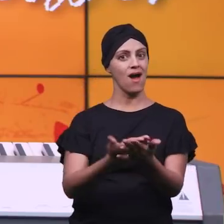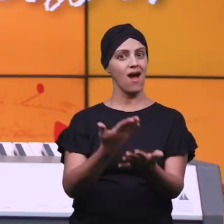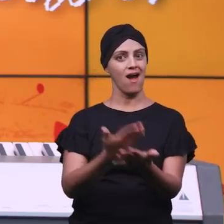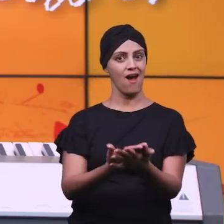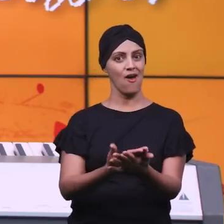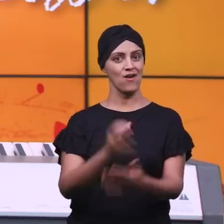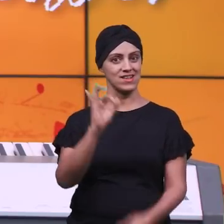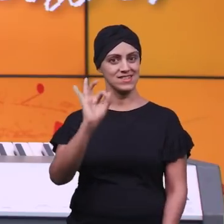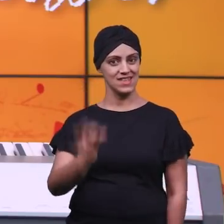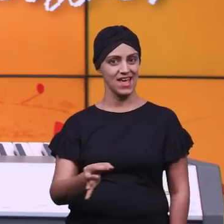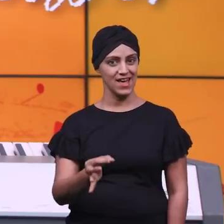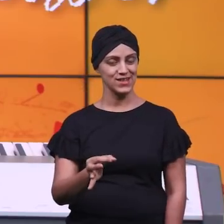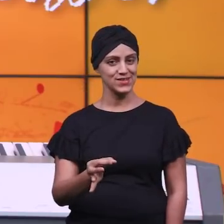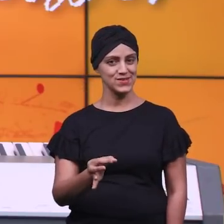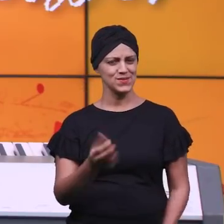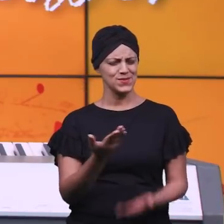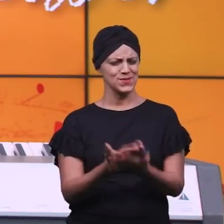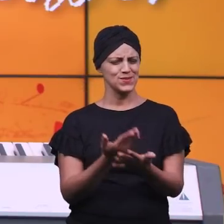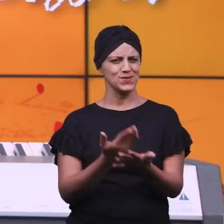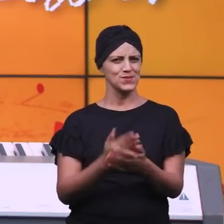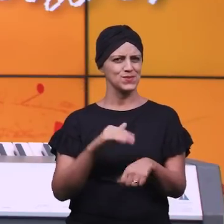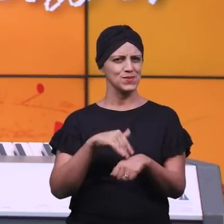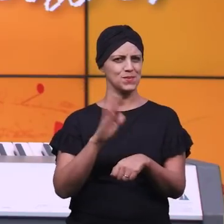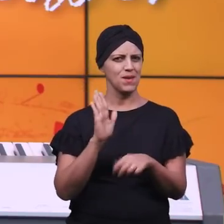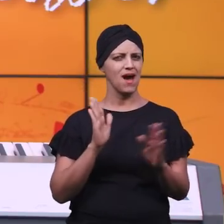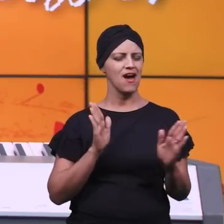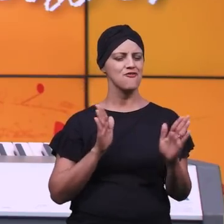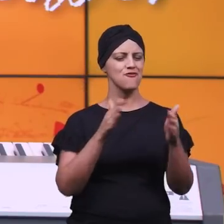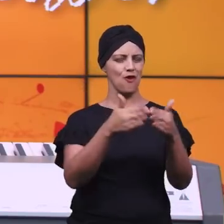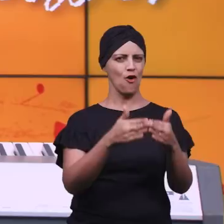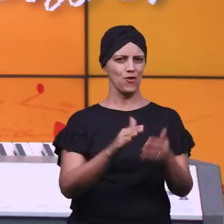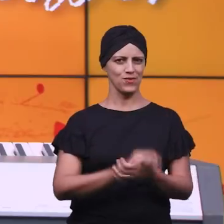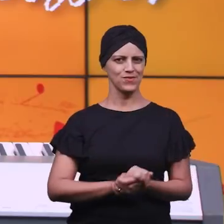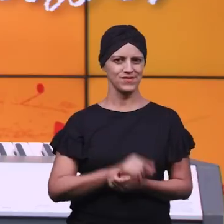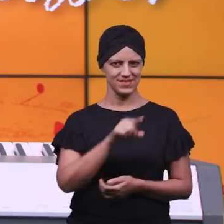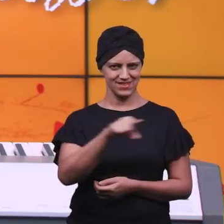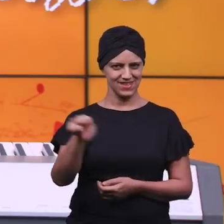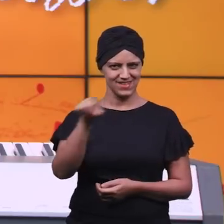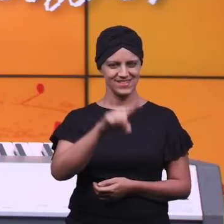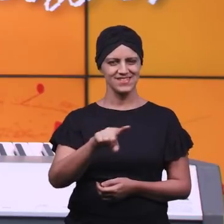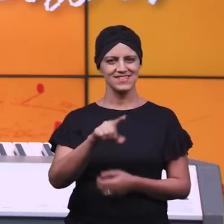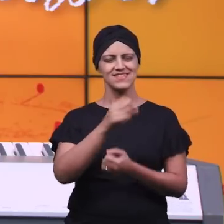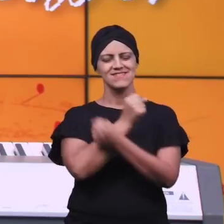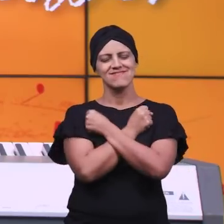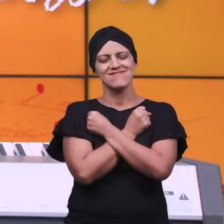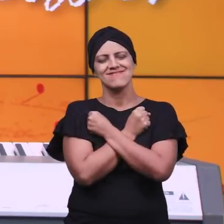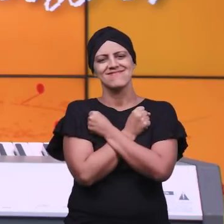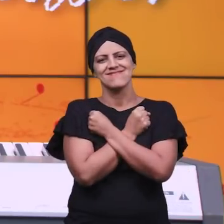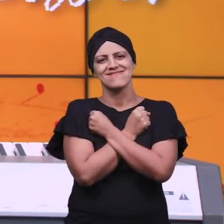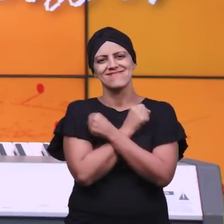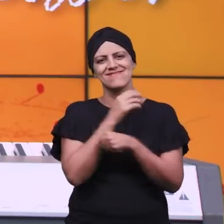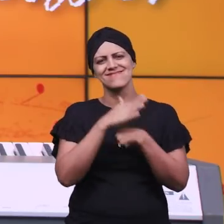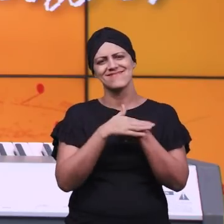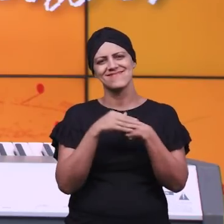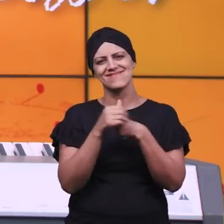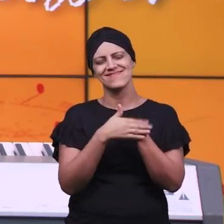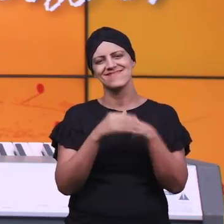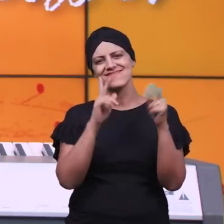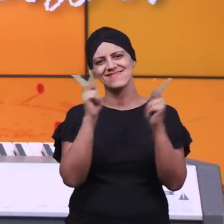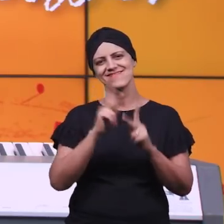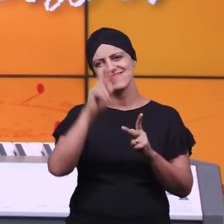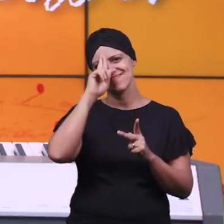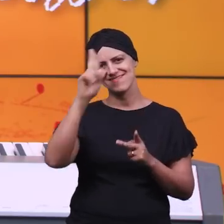na próxima aula, certo? O estudo será mais direcionado para vocês. Um abraço com